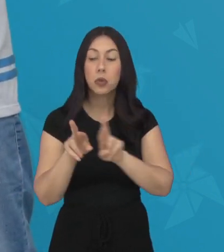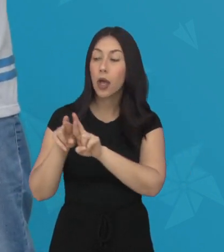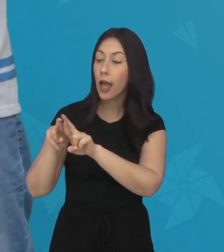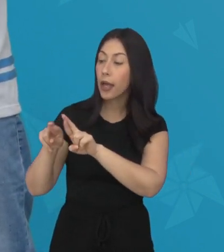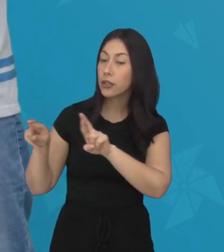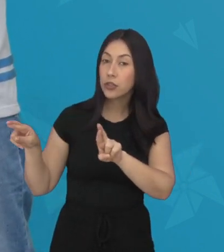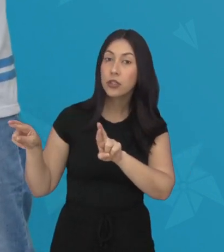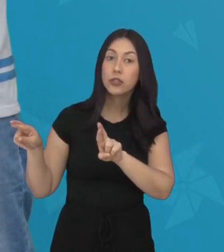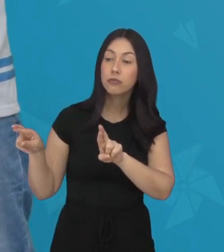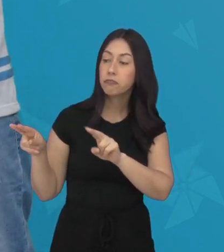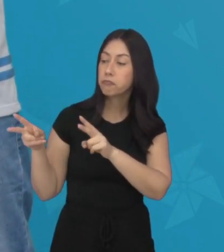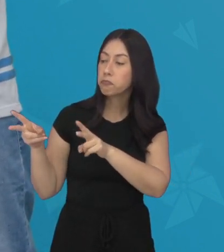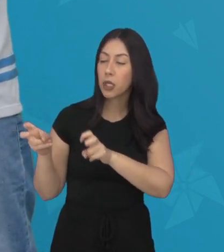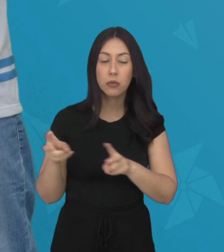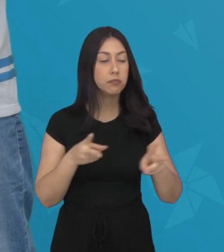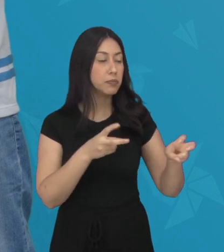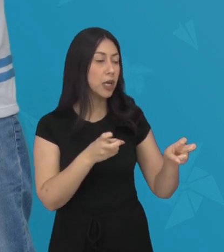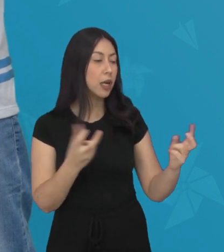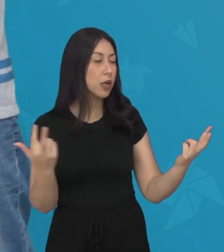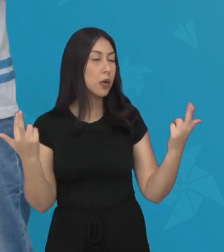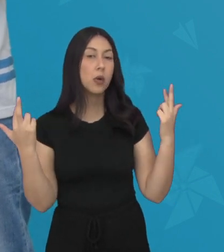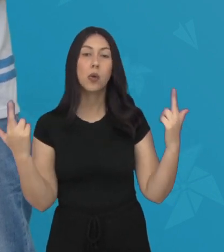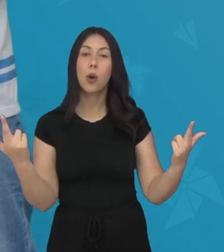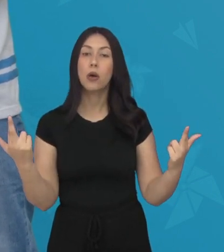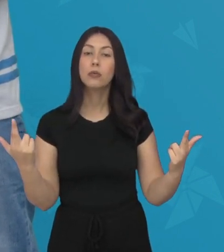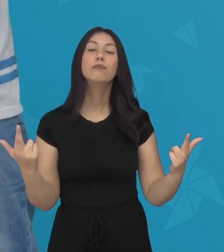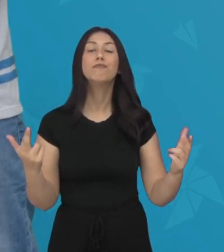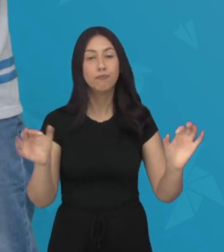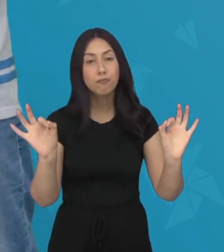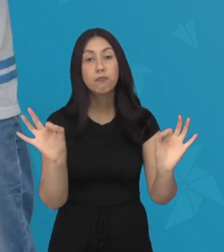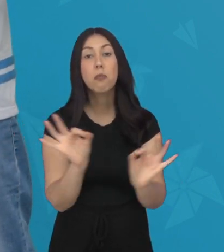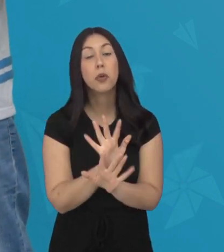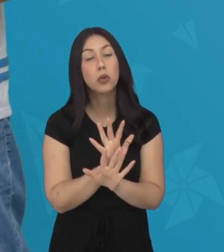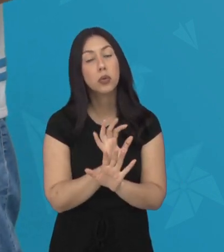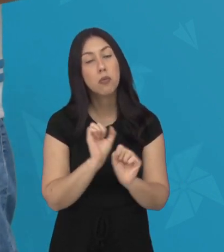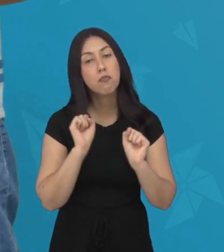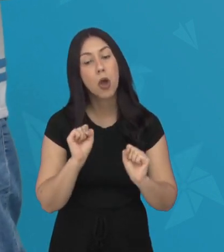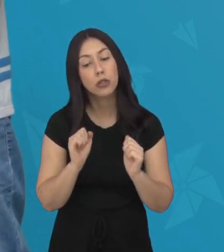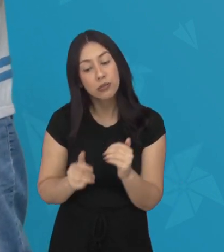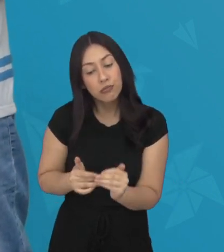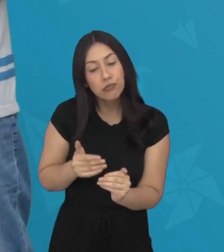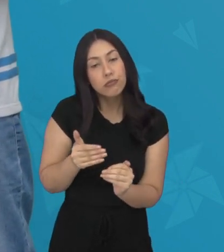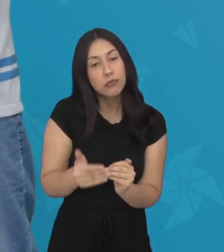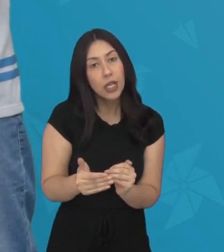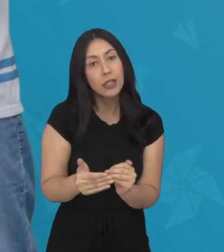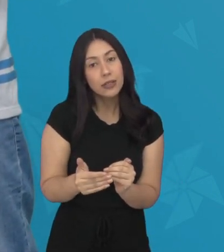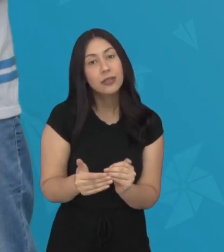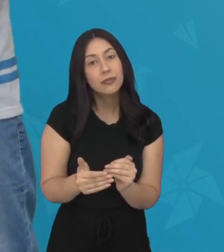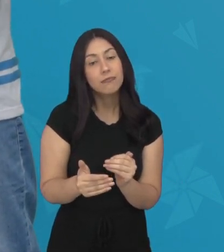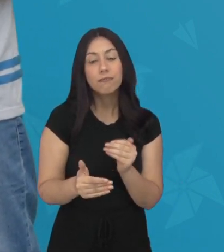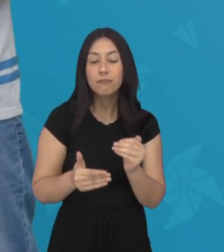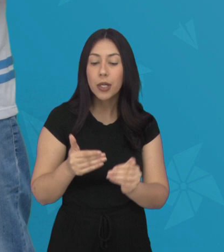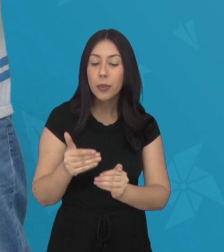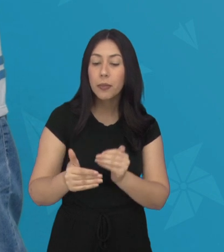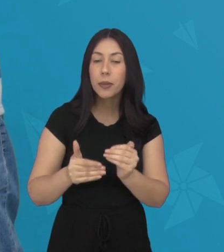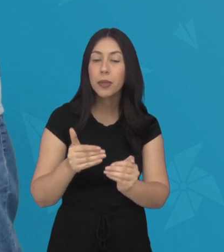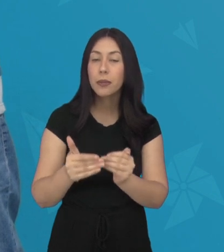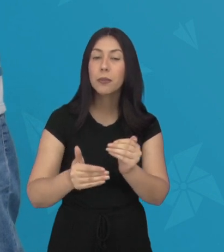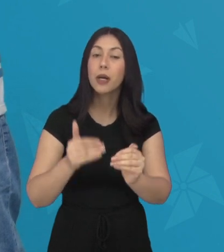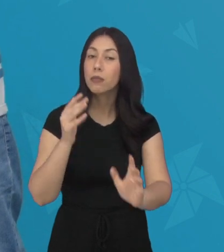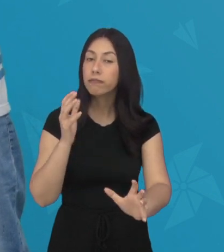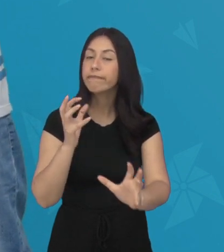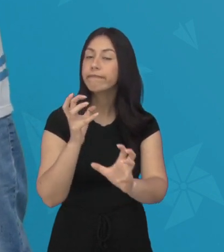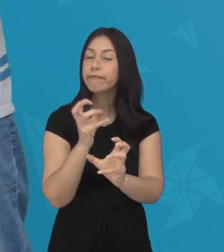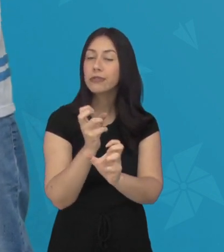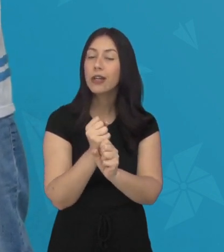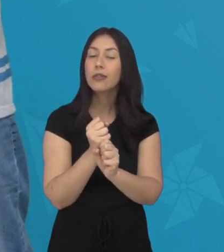gente calcula ver se está tudo certo de um lado e de outro e partimos para a próxima etapa, que a gente vai ver logo também um passo a passo para a gente fazer